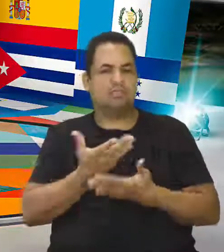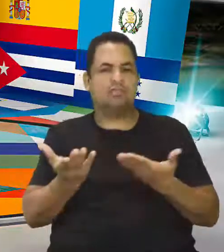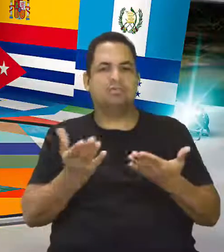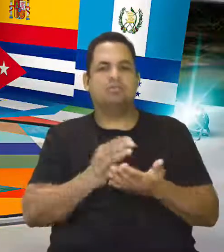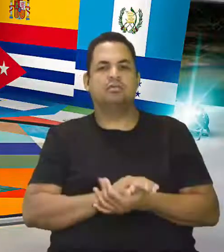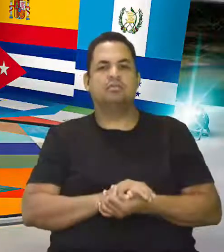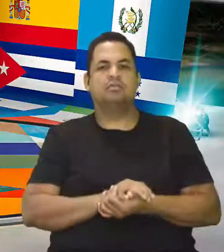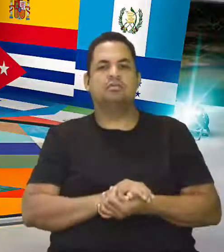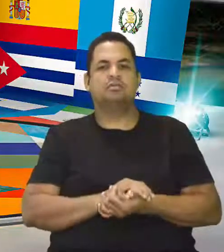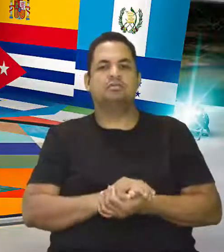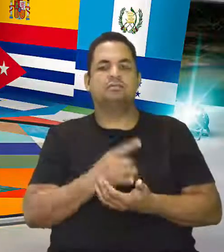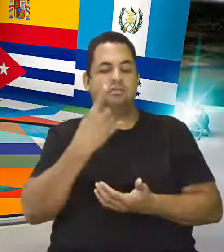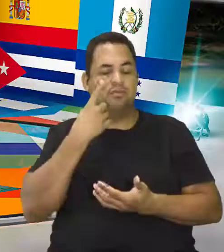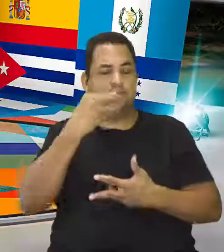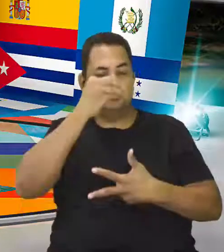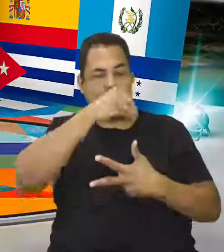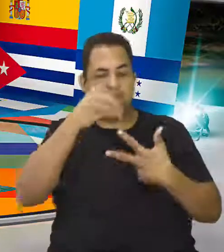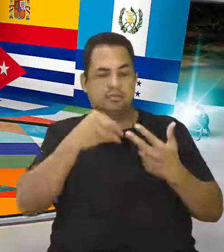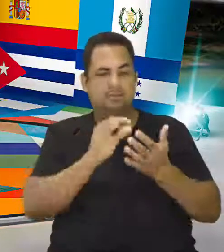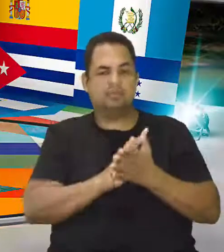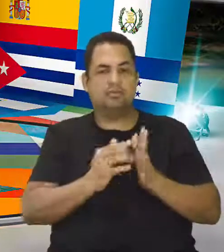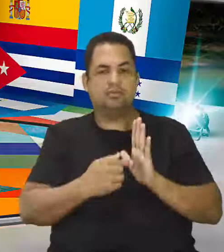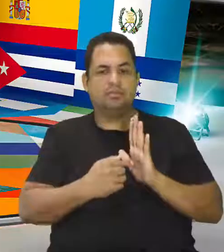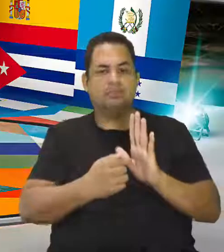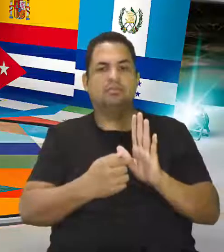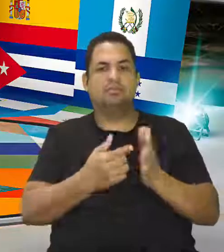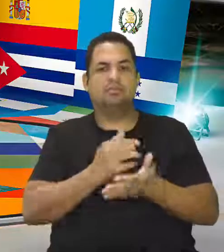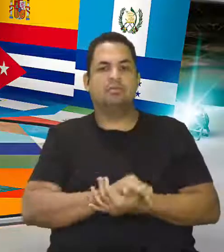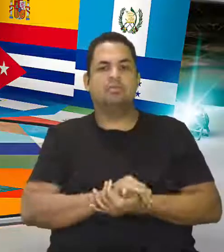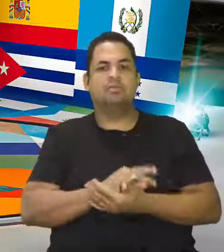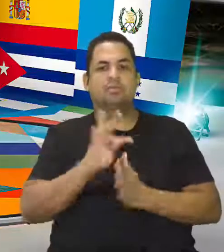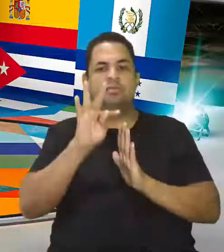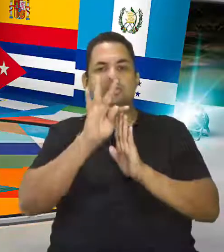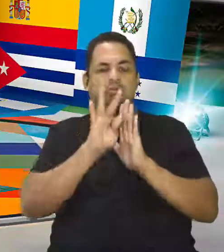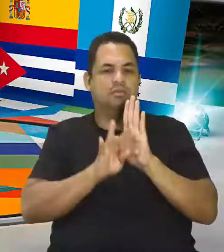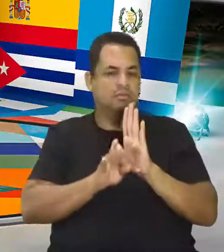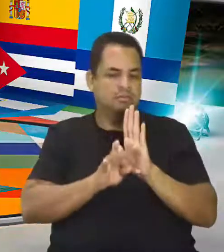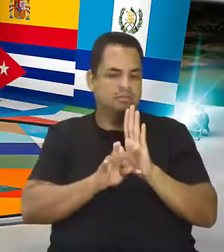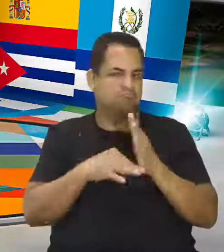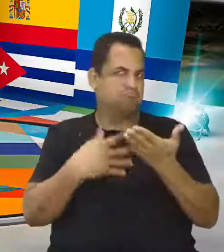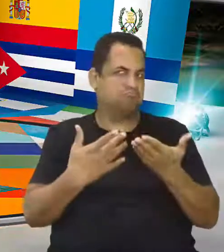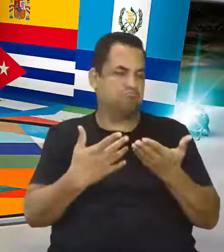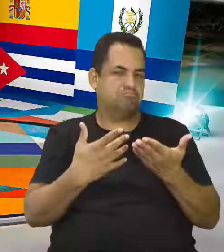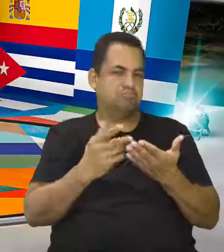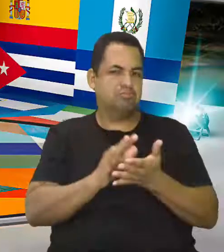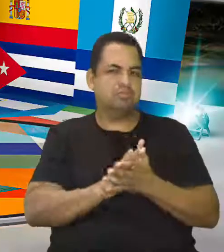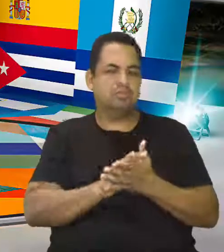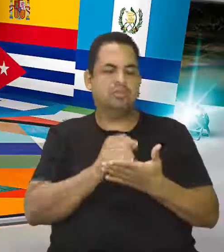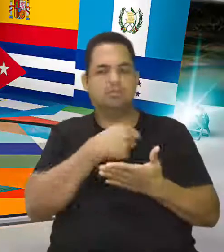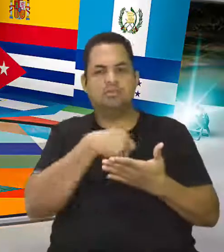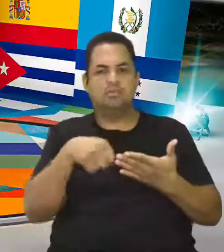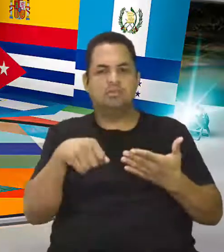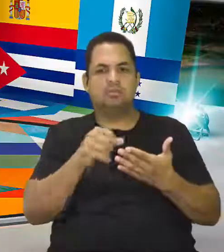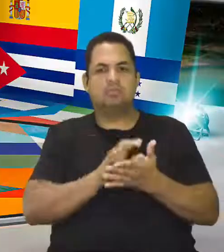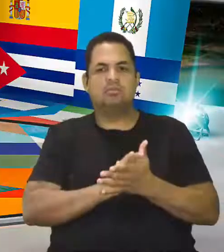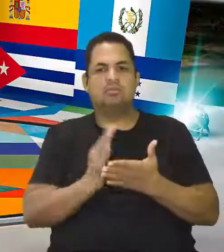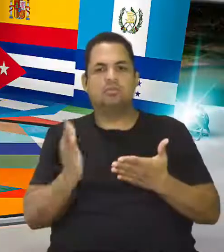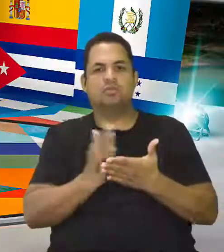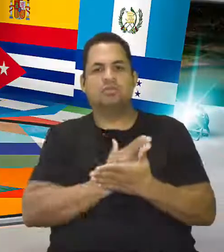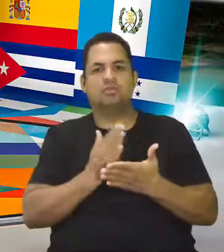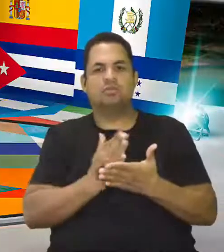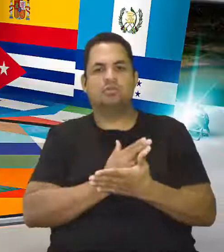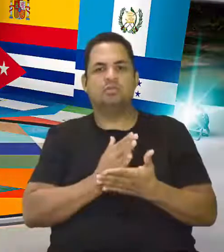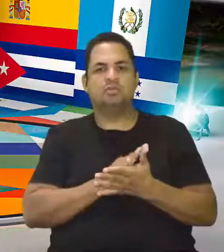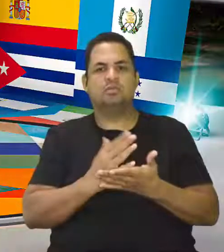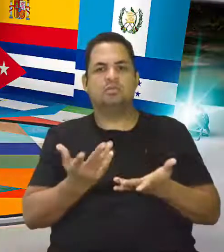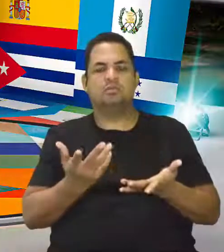a prova do Enem, ela vai trazer isso daí. Seja num texto, num trecho, como nós colocamos aqui, de um livro.